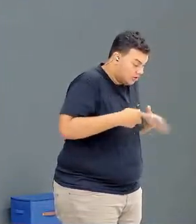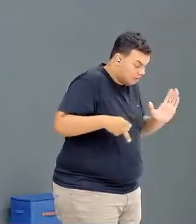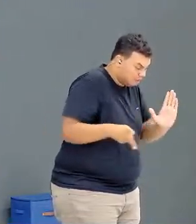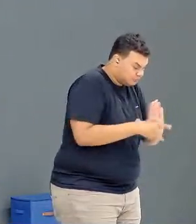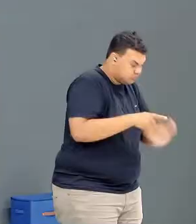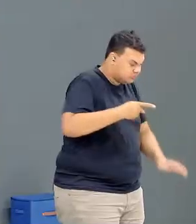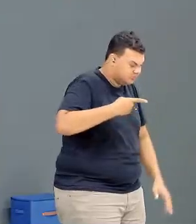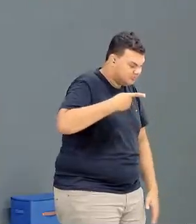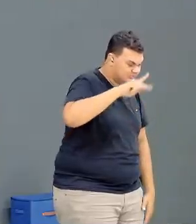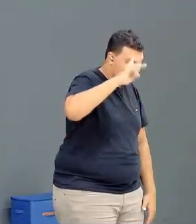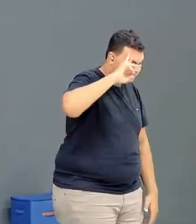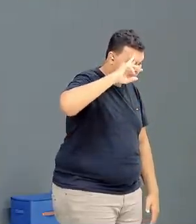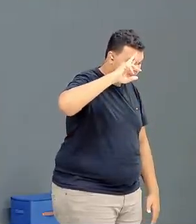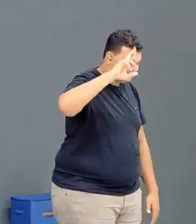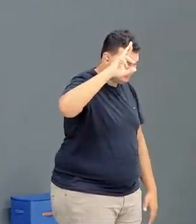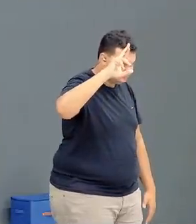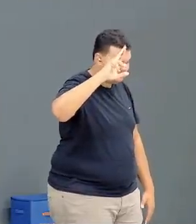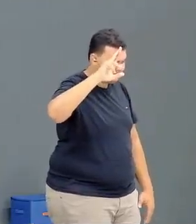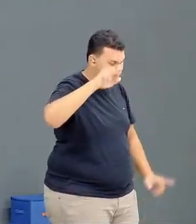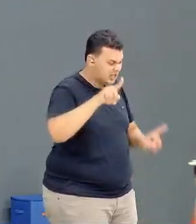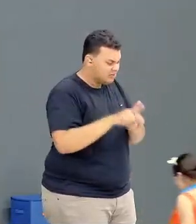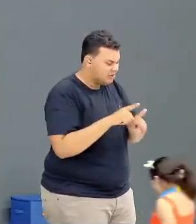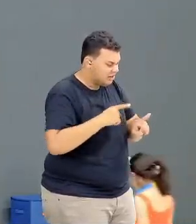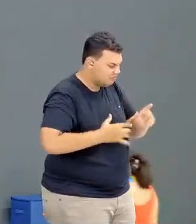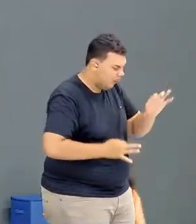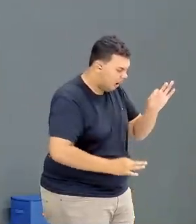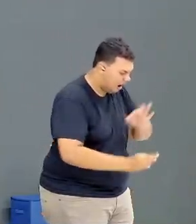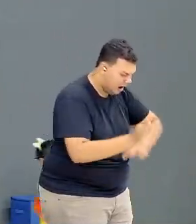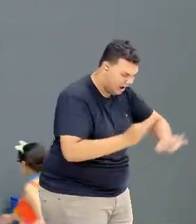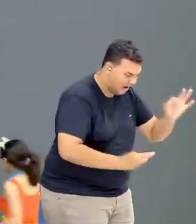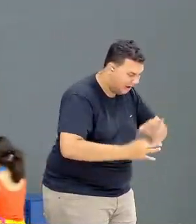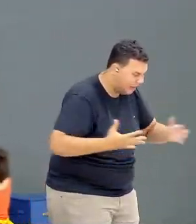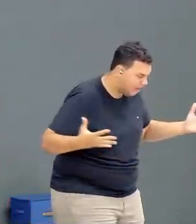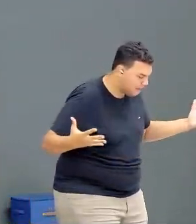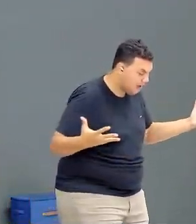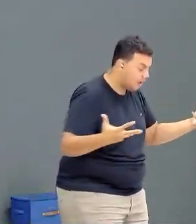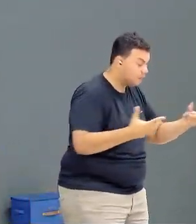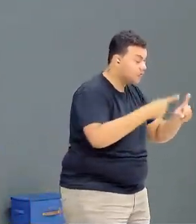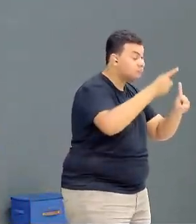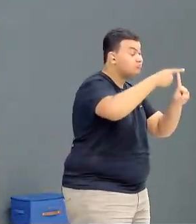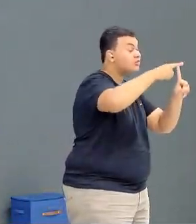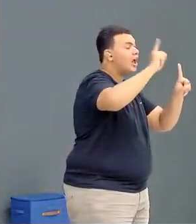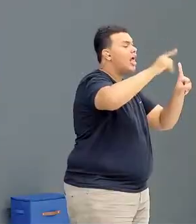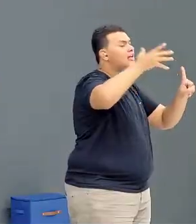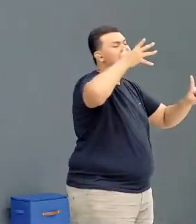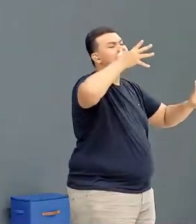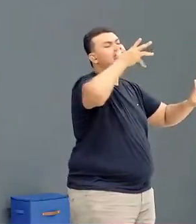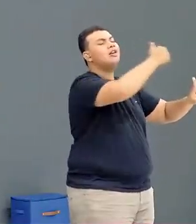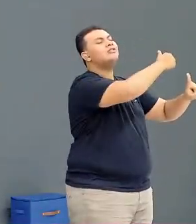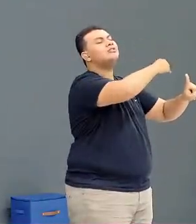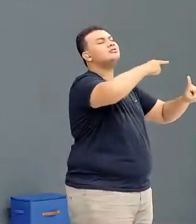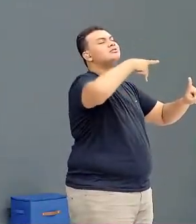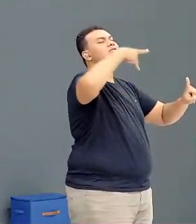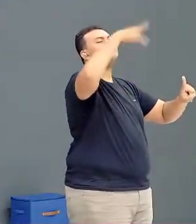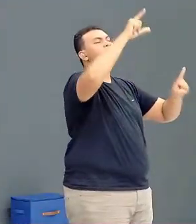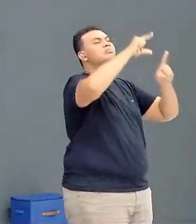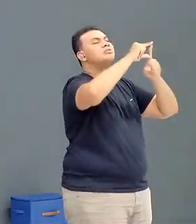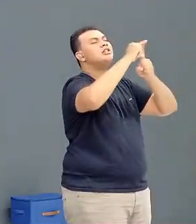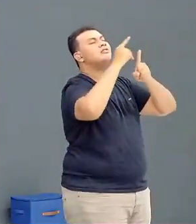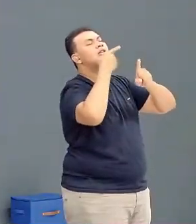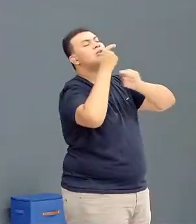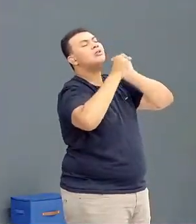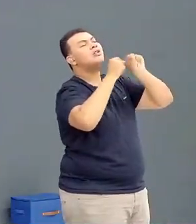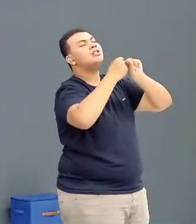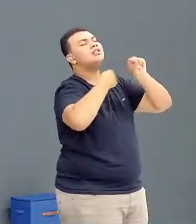Senhor. E há um plano maravilhoso, primeiro de salvação. E a Tua palavra diz que aquele que